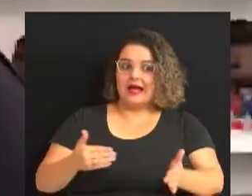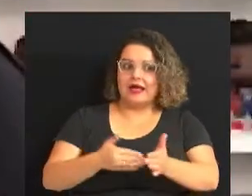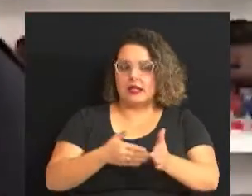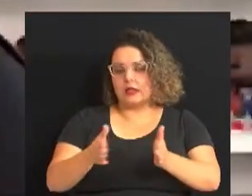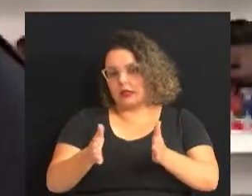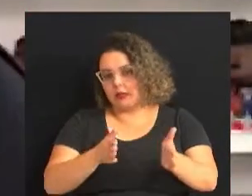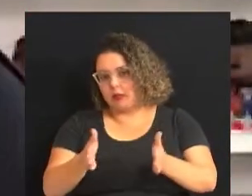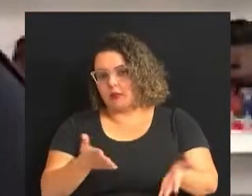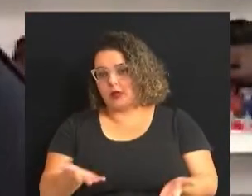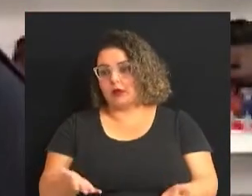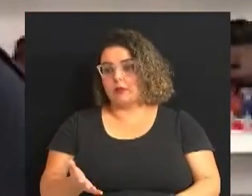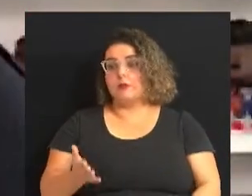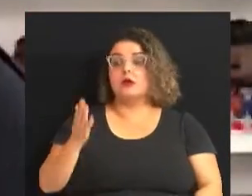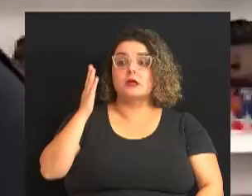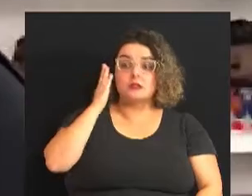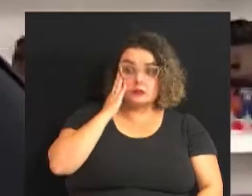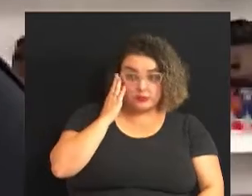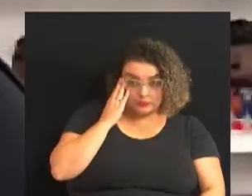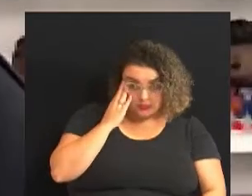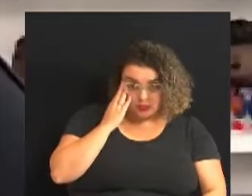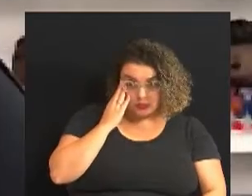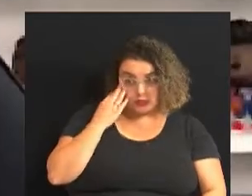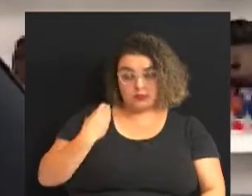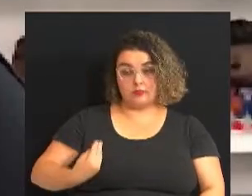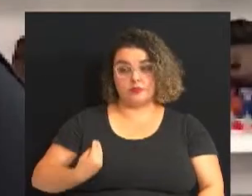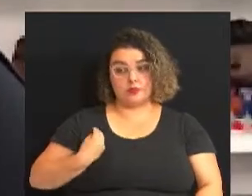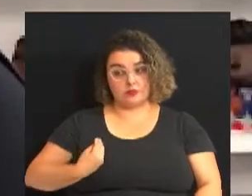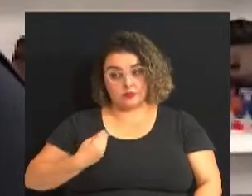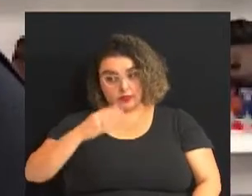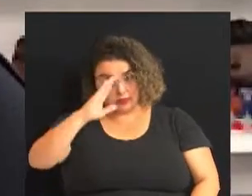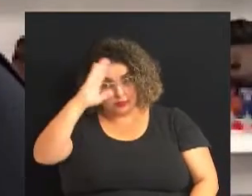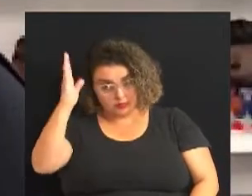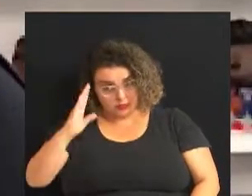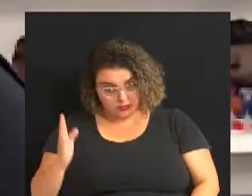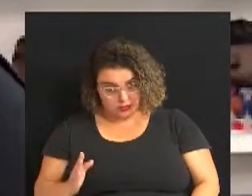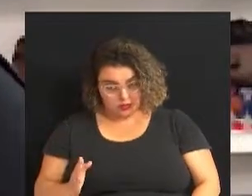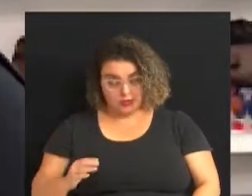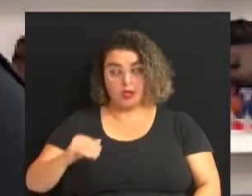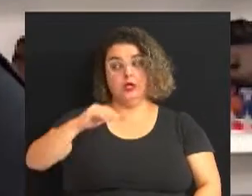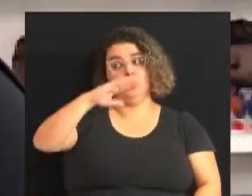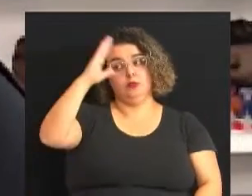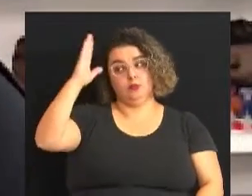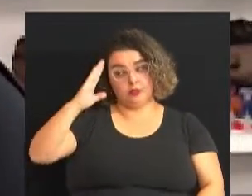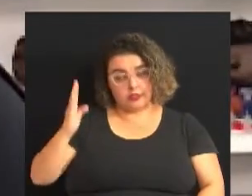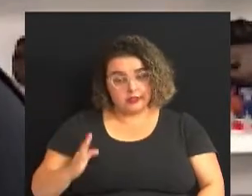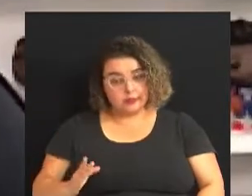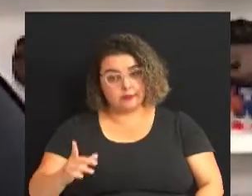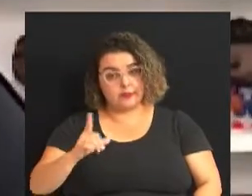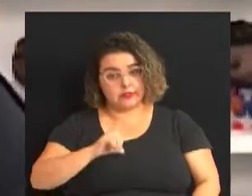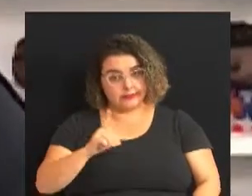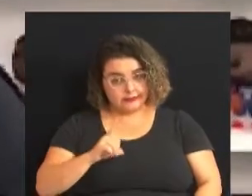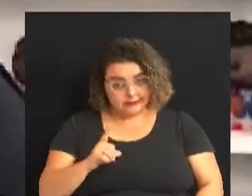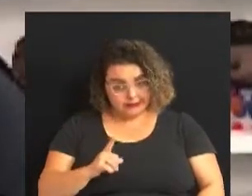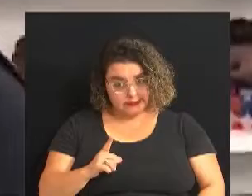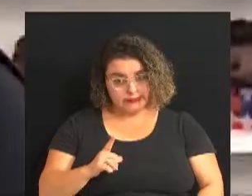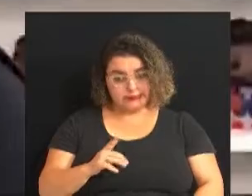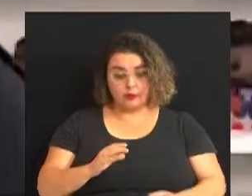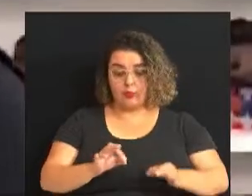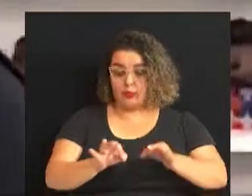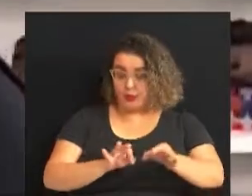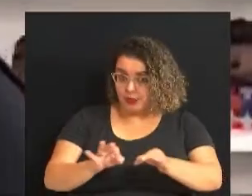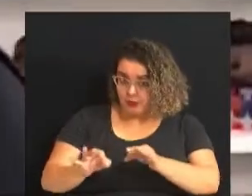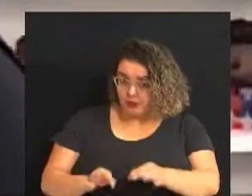Mas como a gente sabe que a gente vive no Brasil, e no Brasil você, para ter uma manutenção de um projeto, você precisa